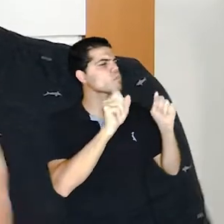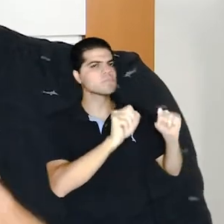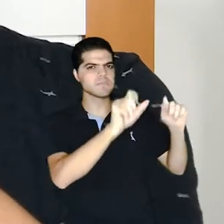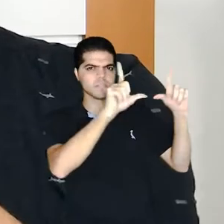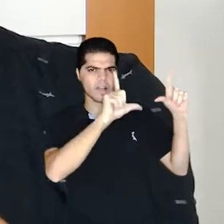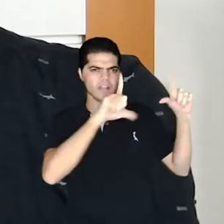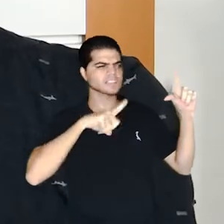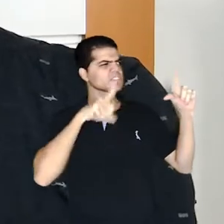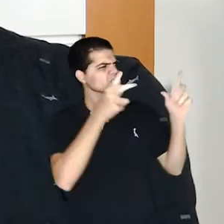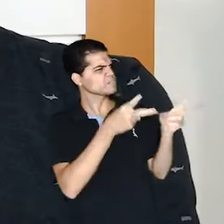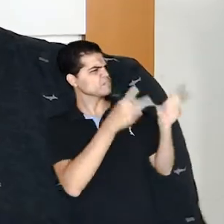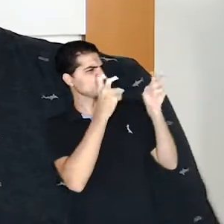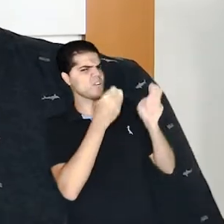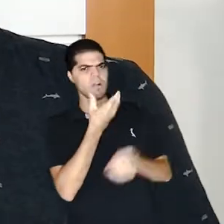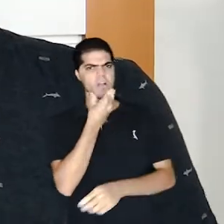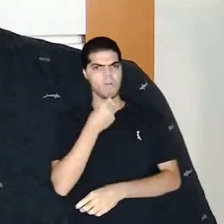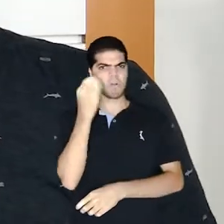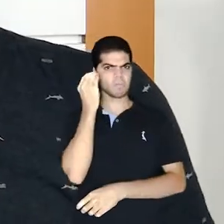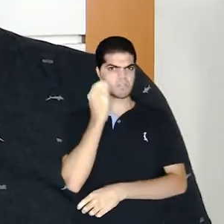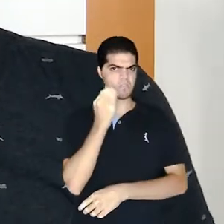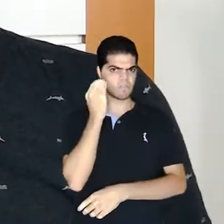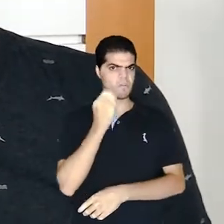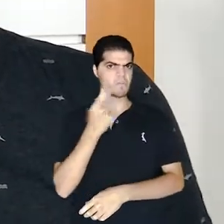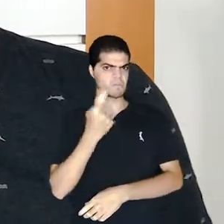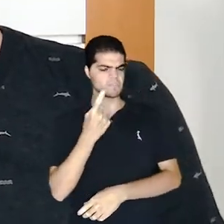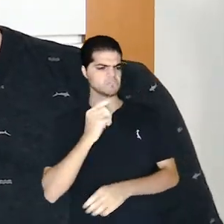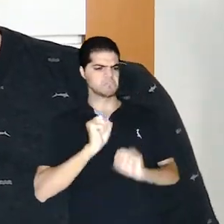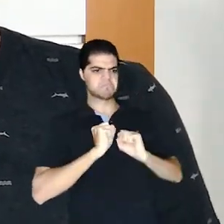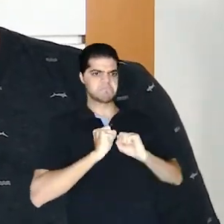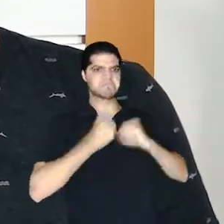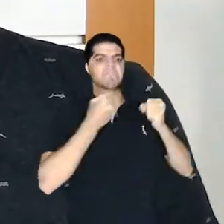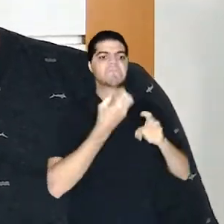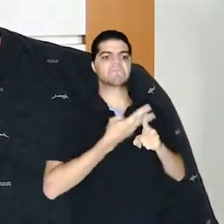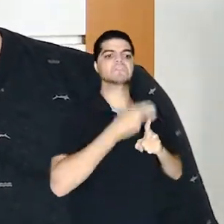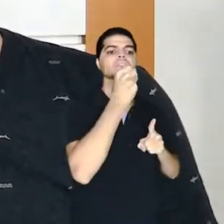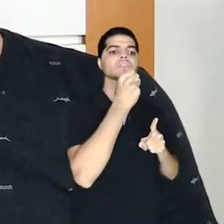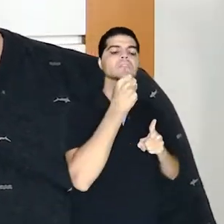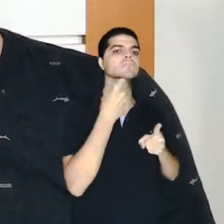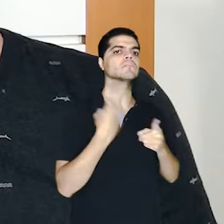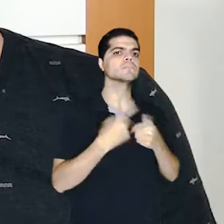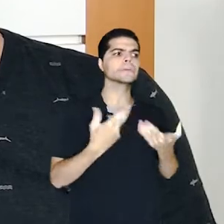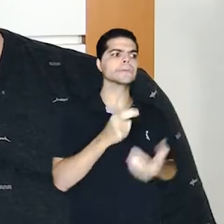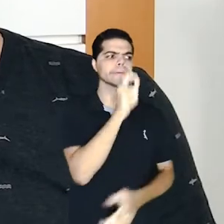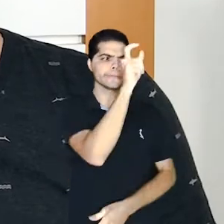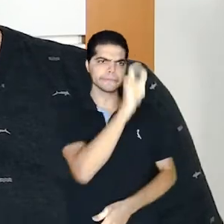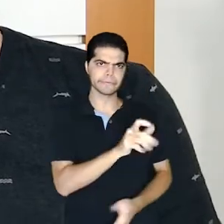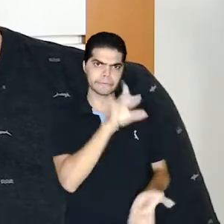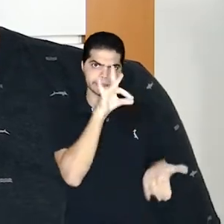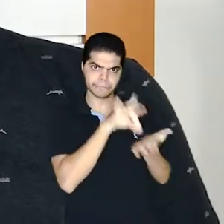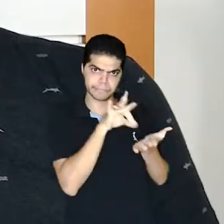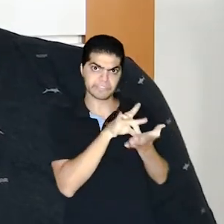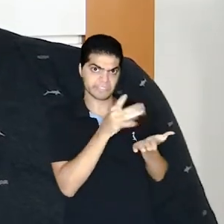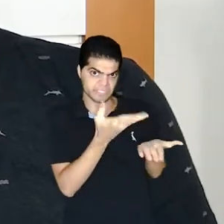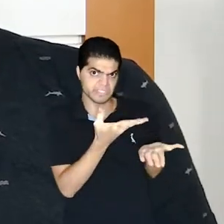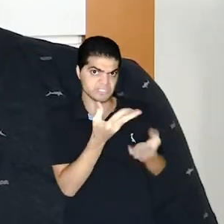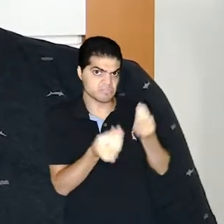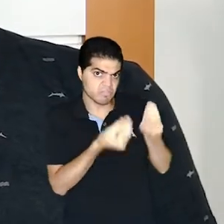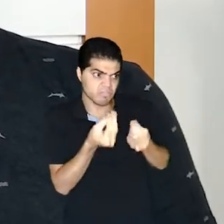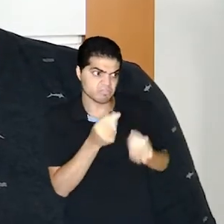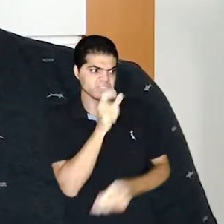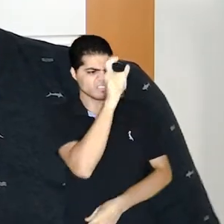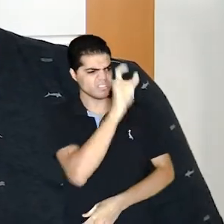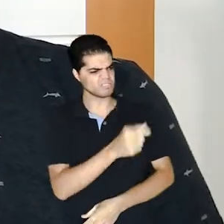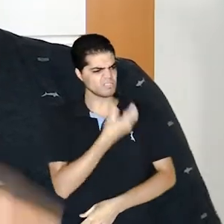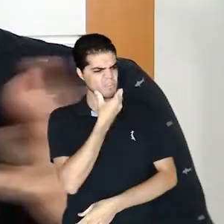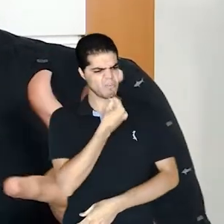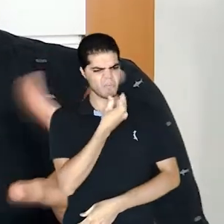será que a figura do Dom Pedro foi transformada em heróica? Será que ele foi mesmo um herói? Será que um homem